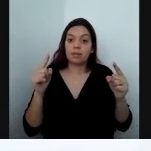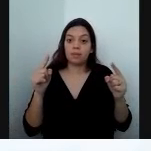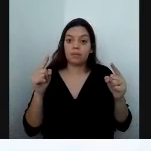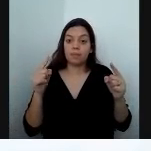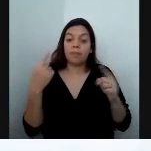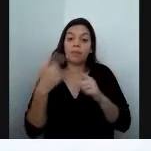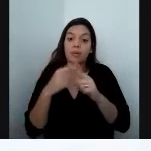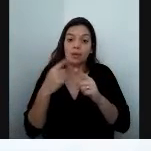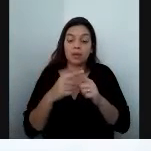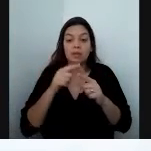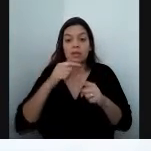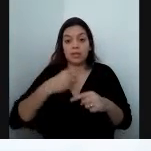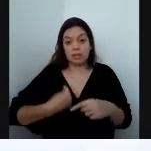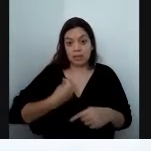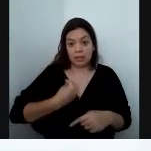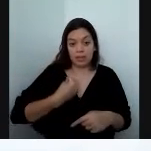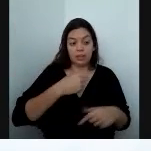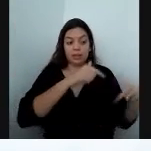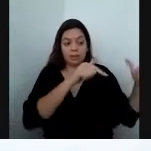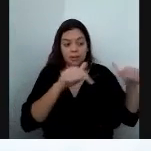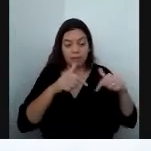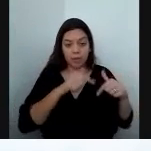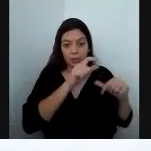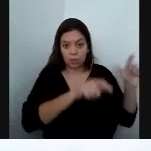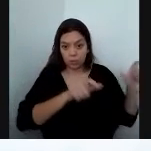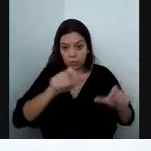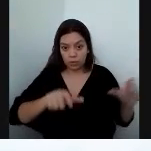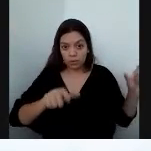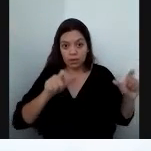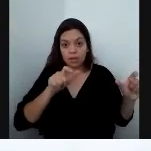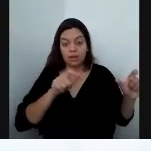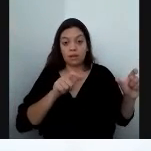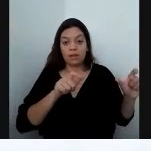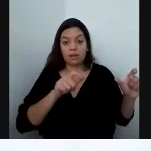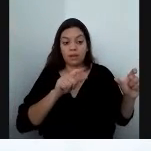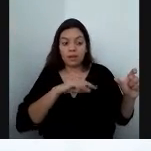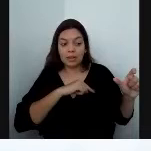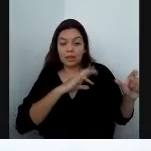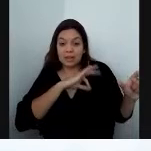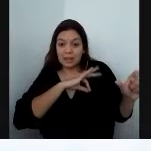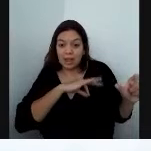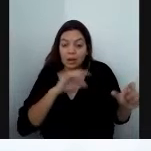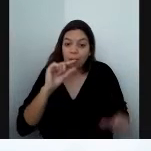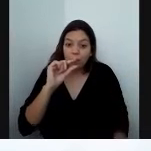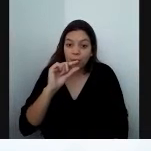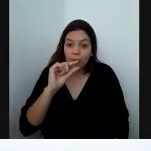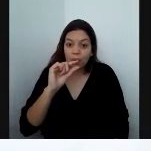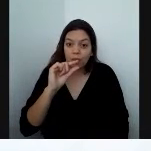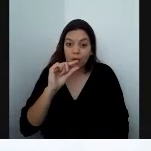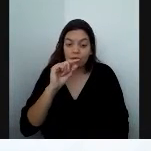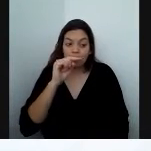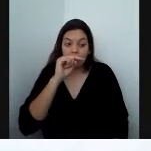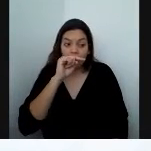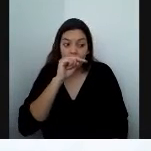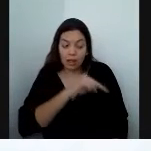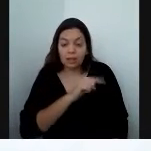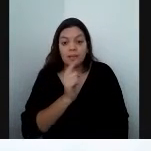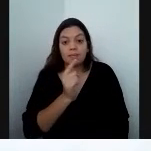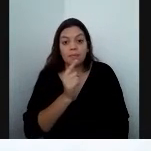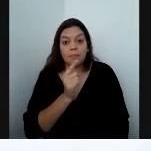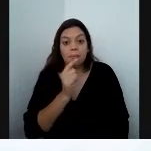pouco e que faz parte do seu dia, da sua economia doméstica, almoçar lá no trabalho para poder economizar